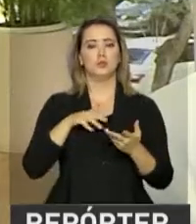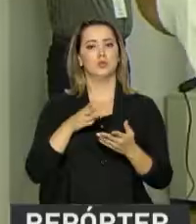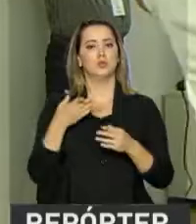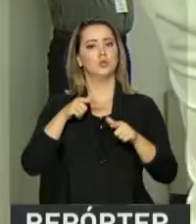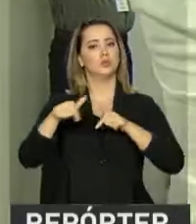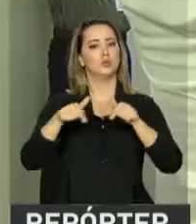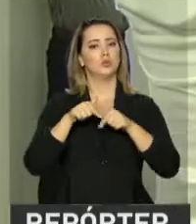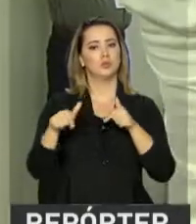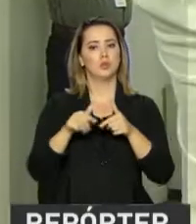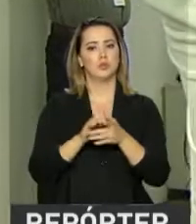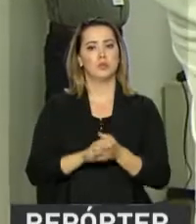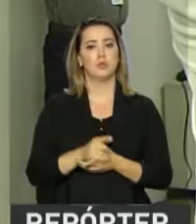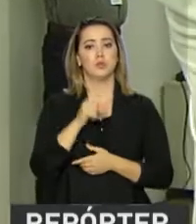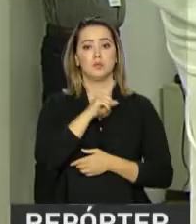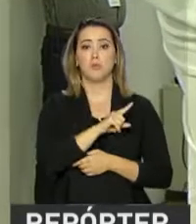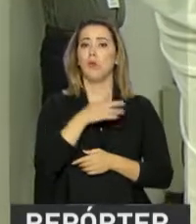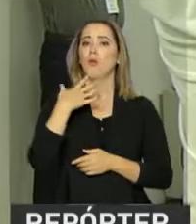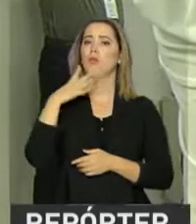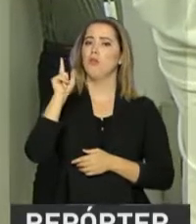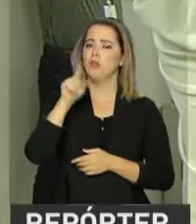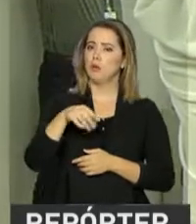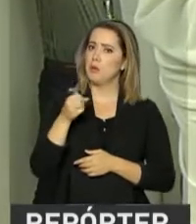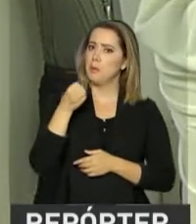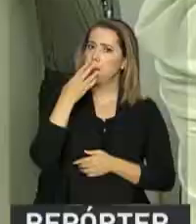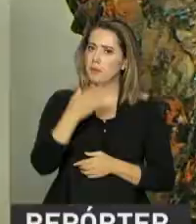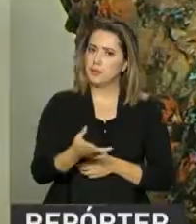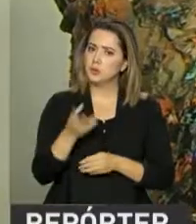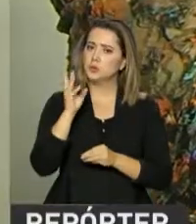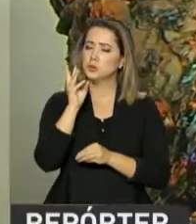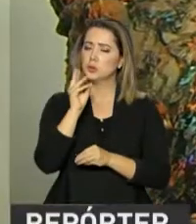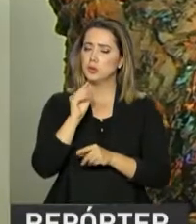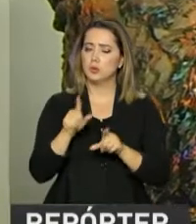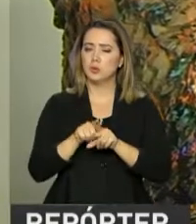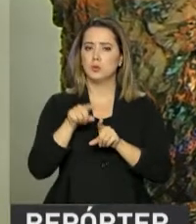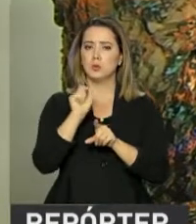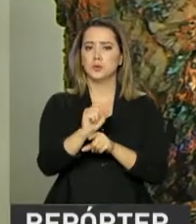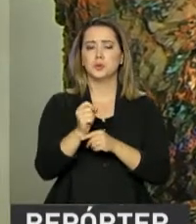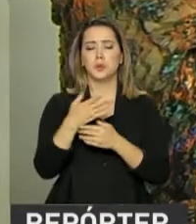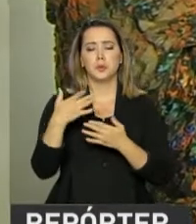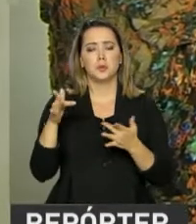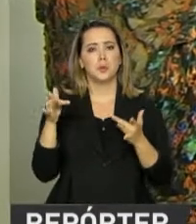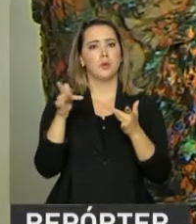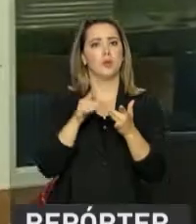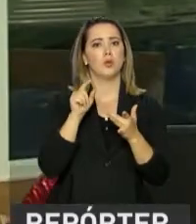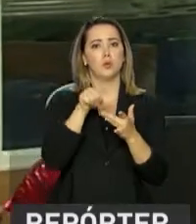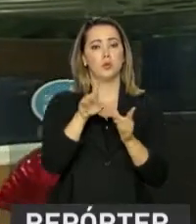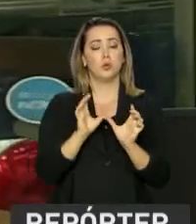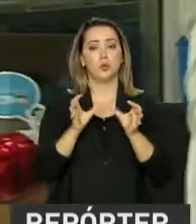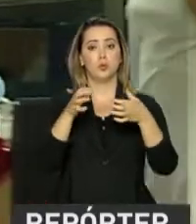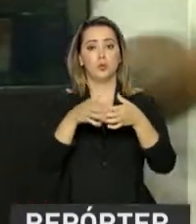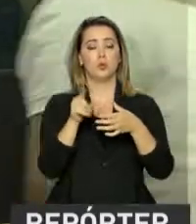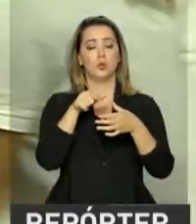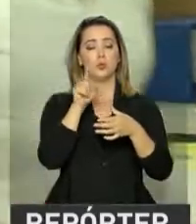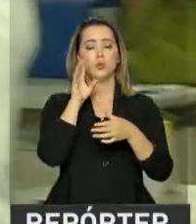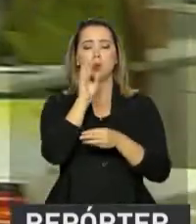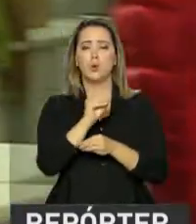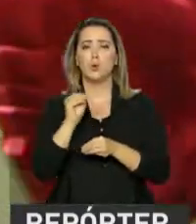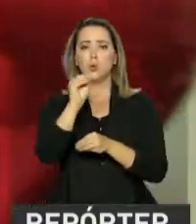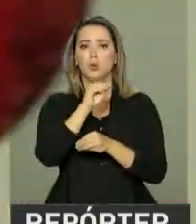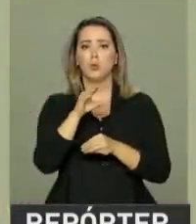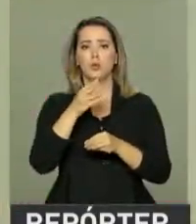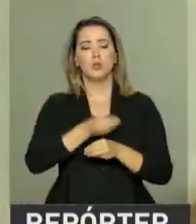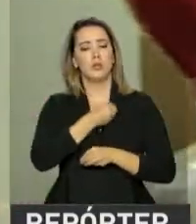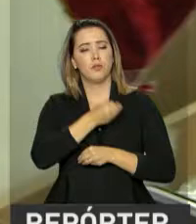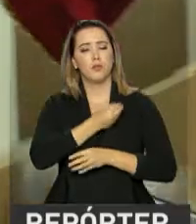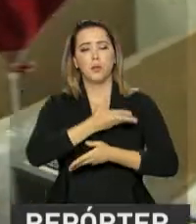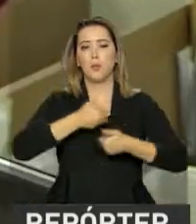trabalho trabalho que é muito valorizado nesta empresa na área de recursos humanos no rio de janeiro é mauro quem cuida do conforto